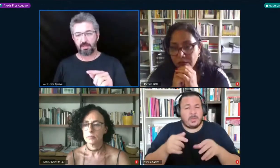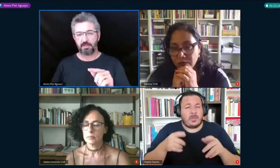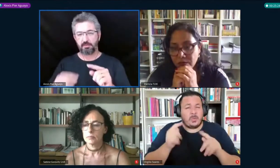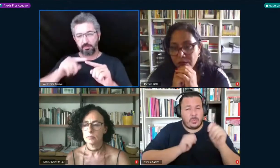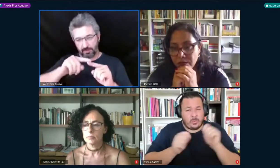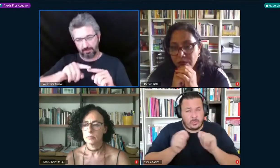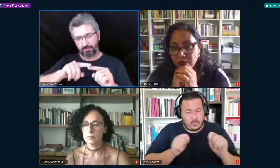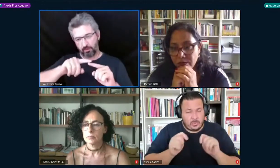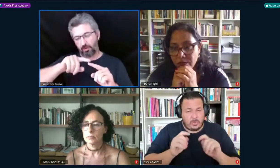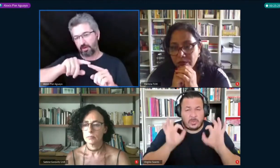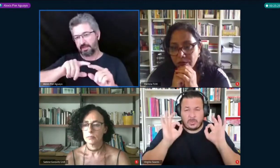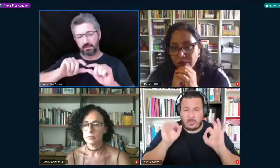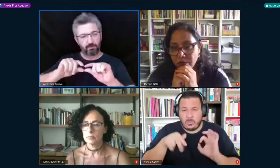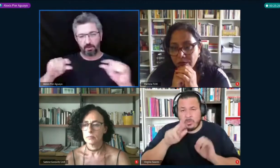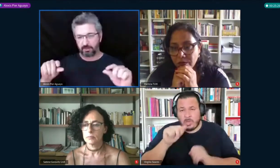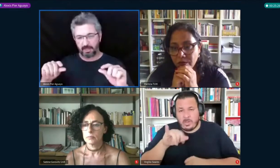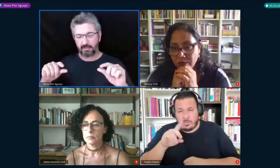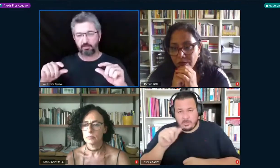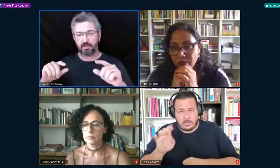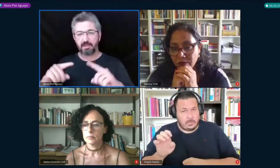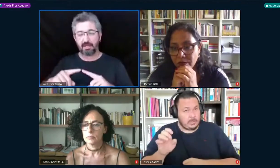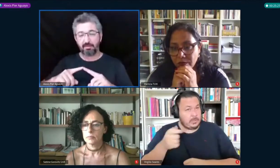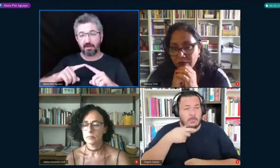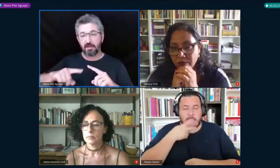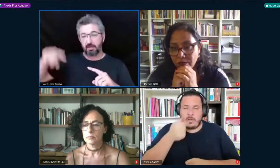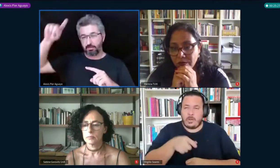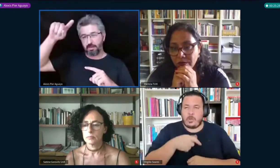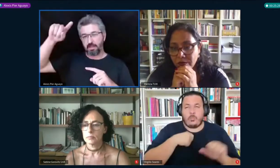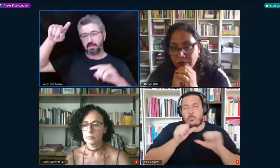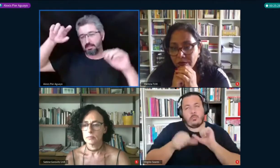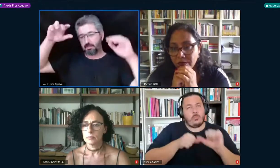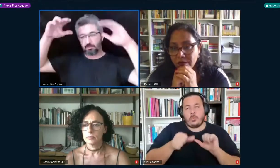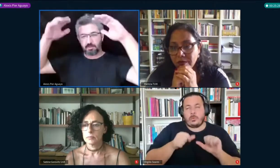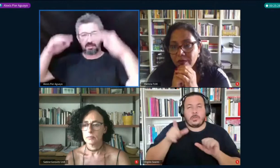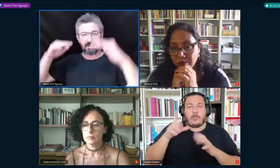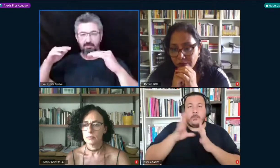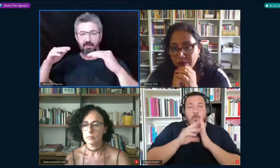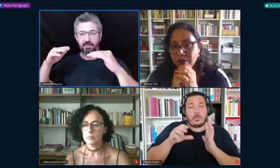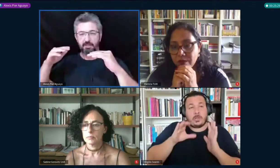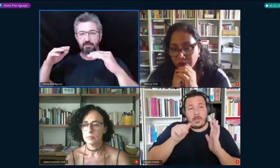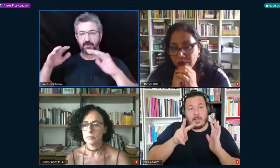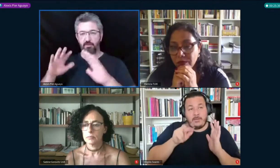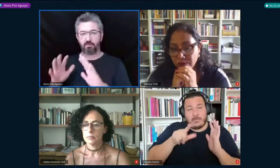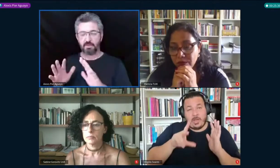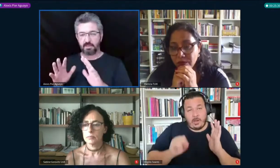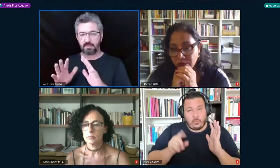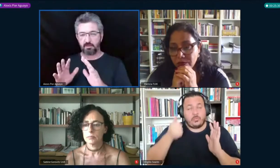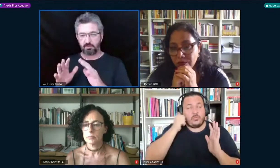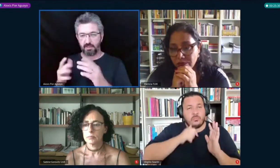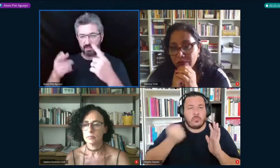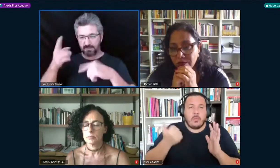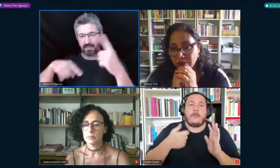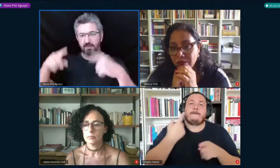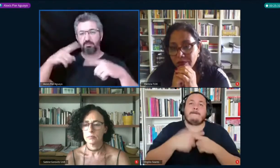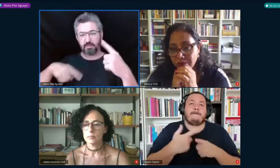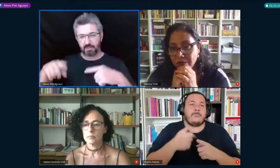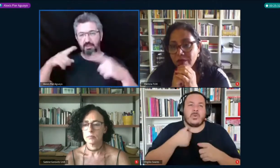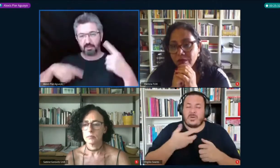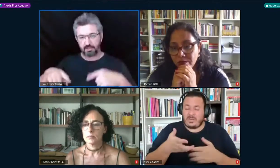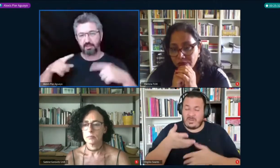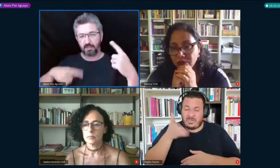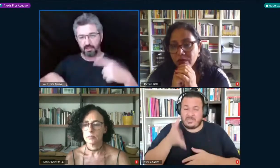se dá justamente no que eu coloco assim, não foi alterado o modelo da CAVAL, porque lá em cima do modelo da CAVAL eu já tinha feito alguma descrição e eu não queria